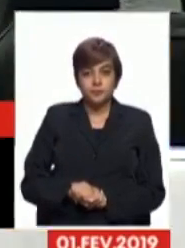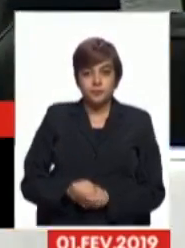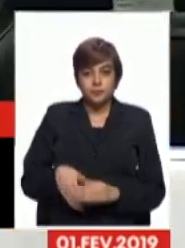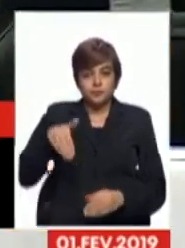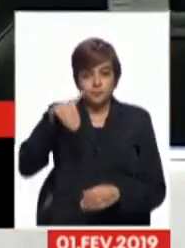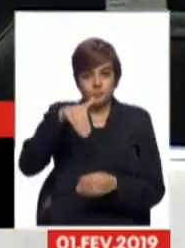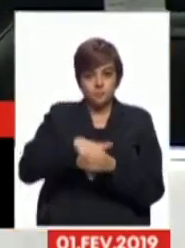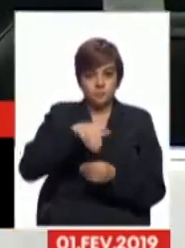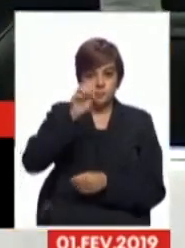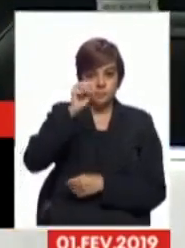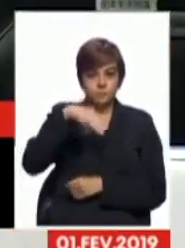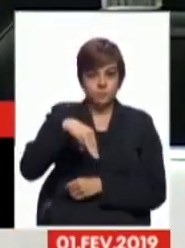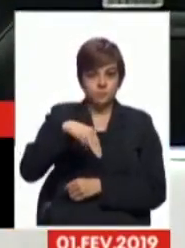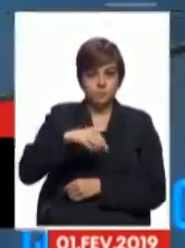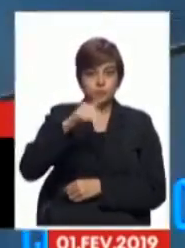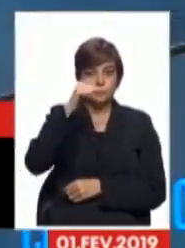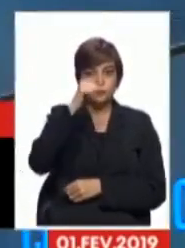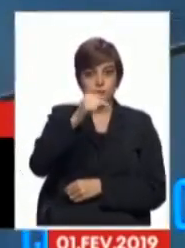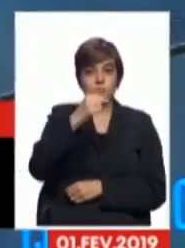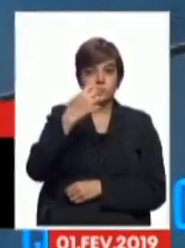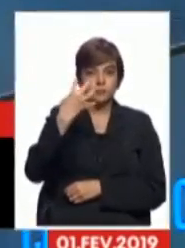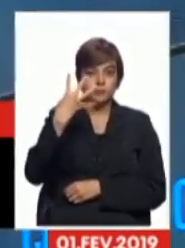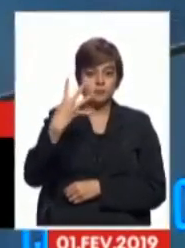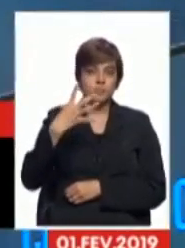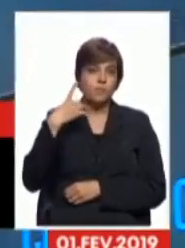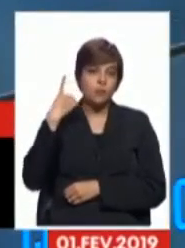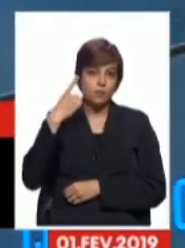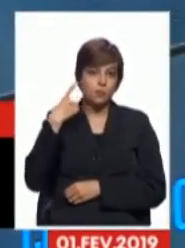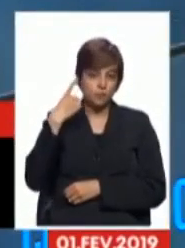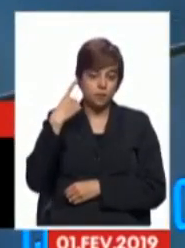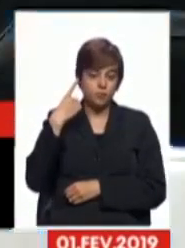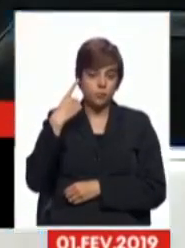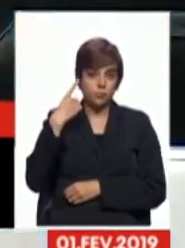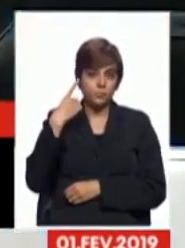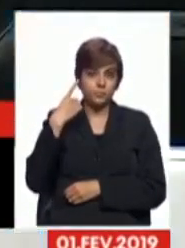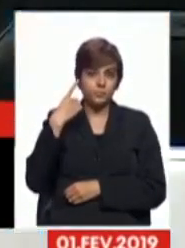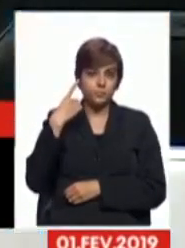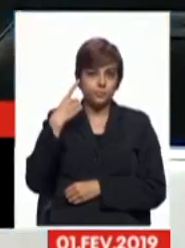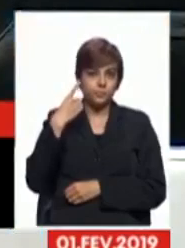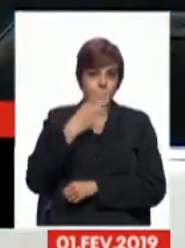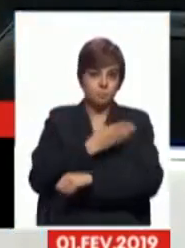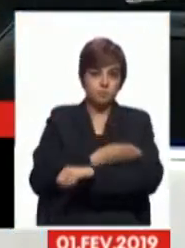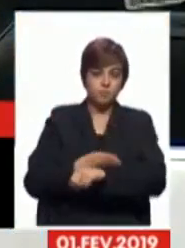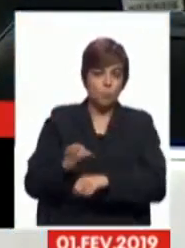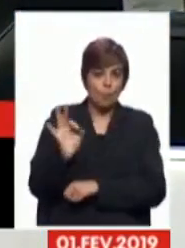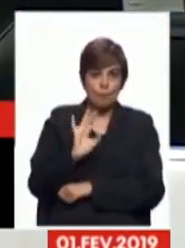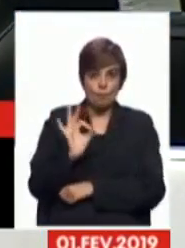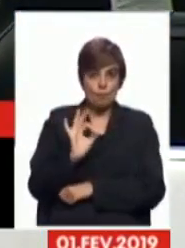Votaram sim 74 deputados e em branco nenhum.